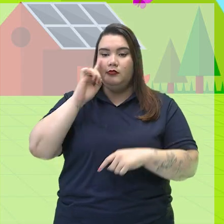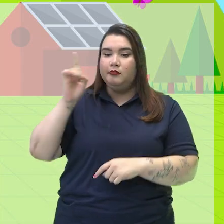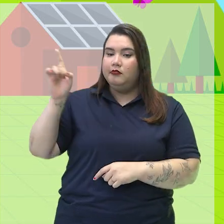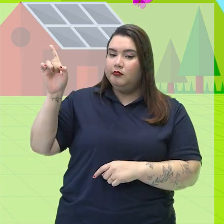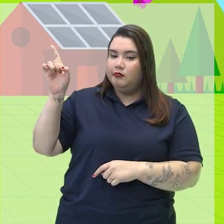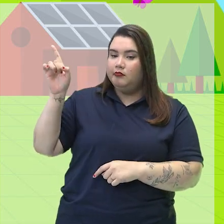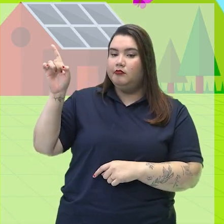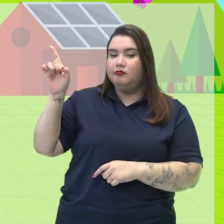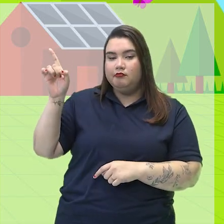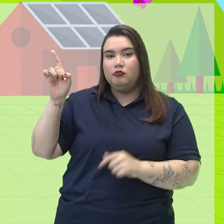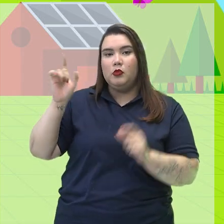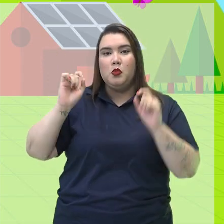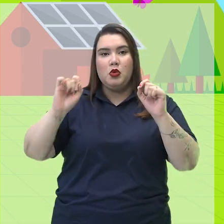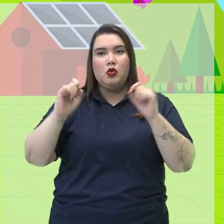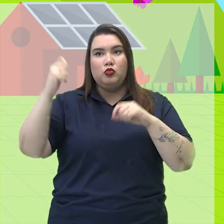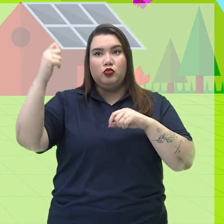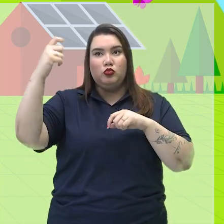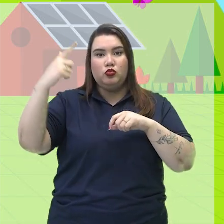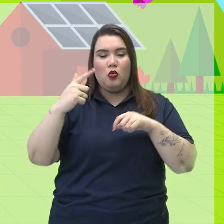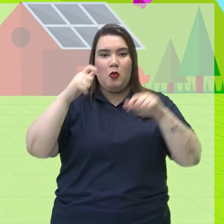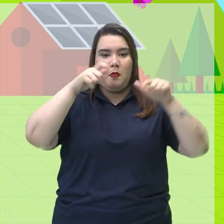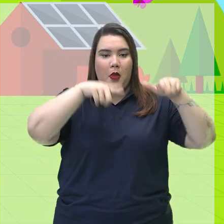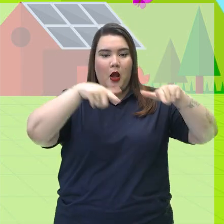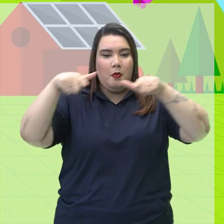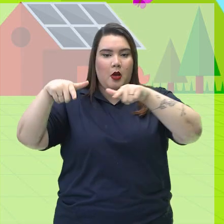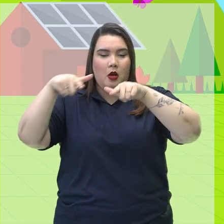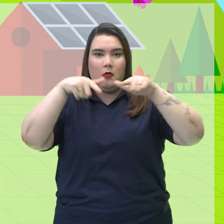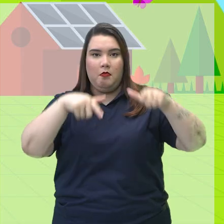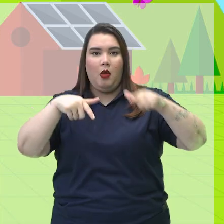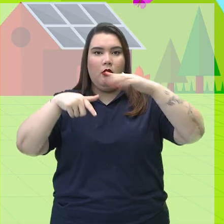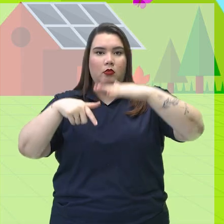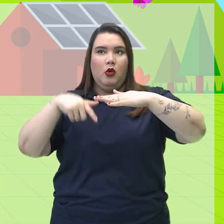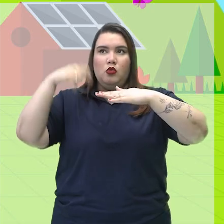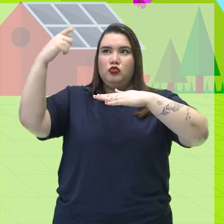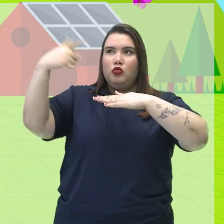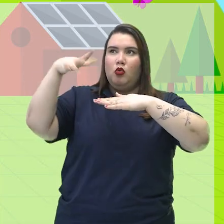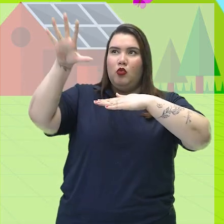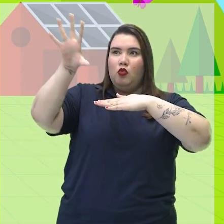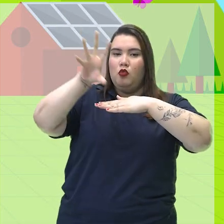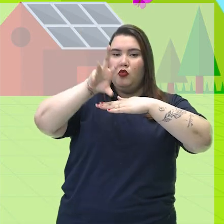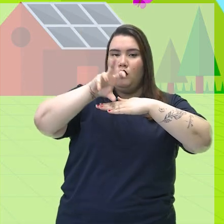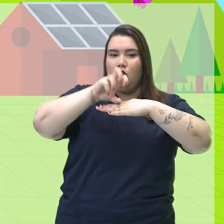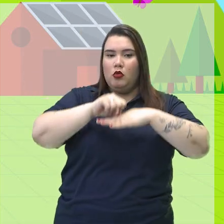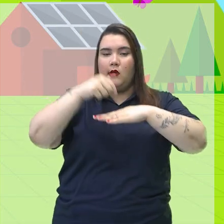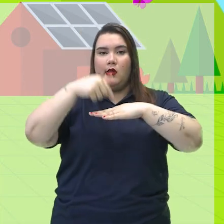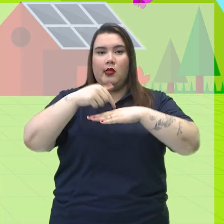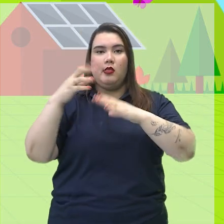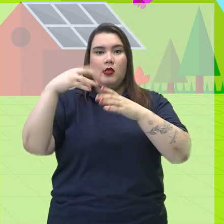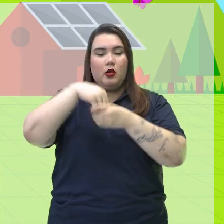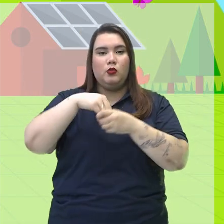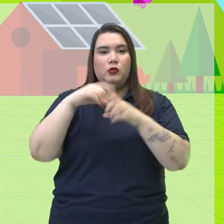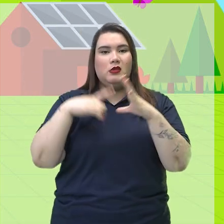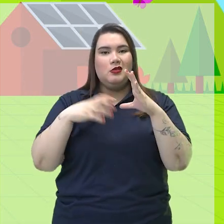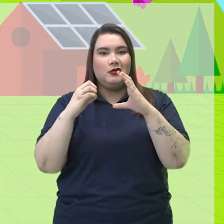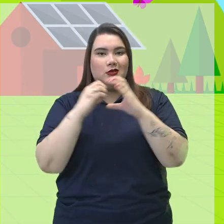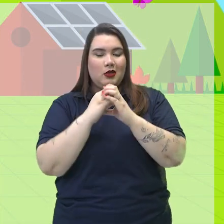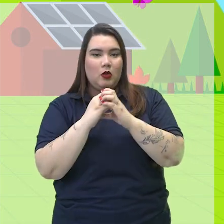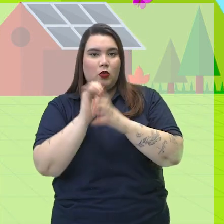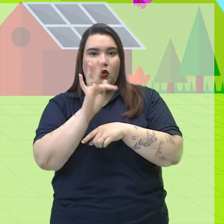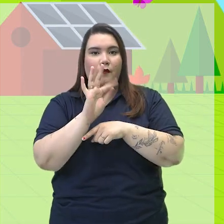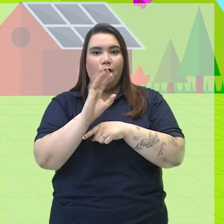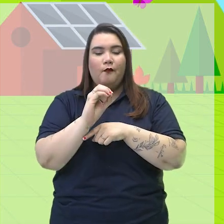solares, né, que usam a energia do sol, né, com suas células fotovoltaicas,